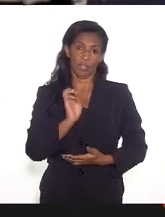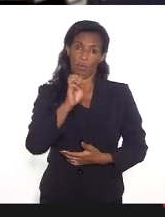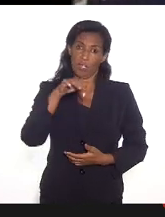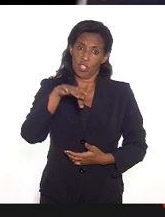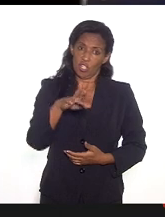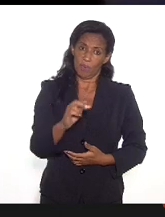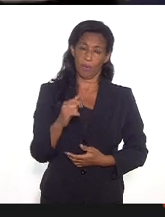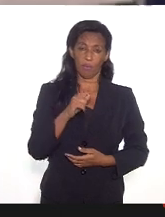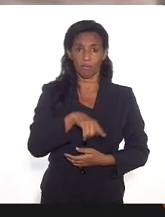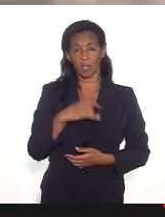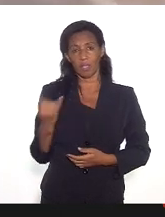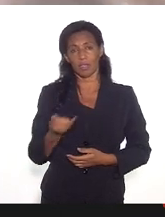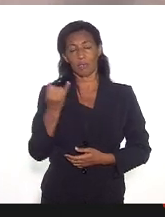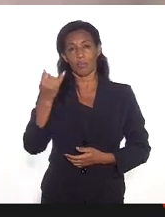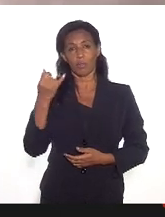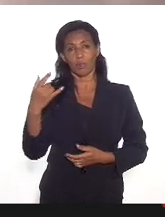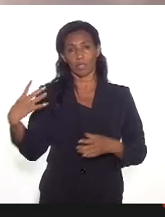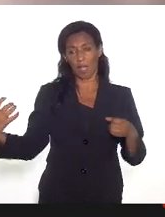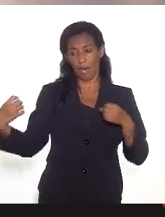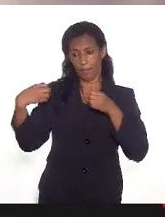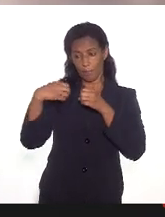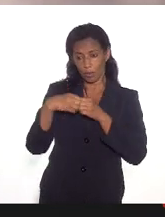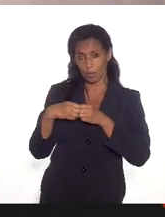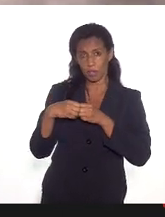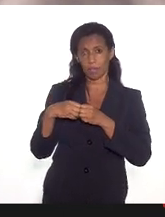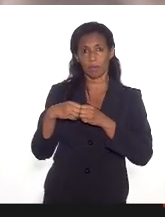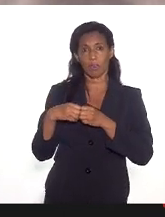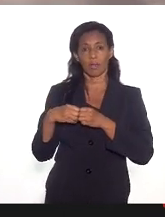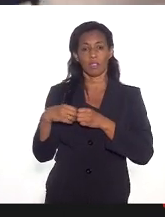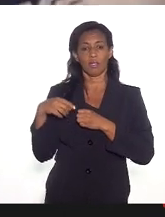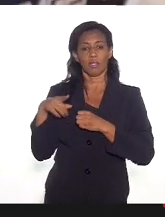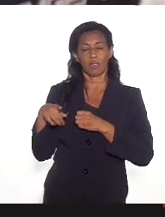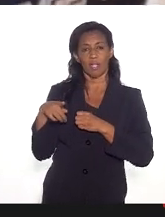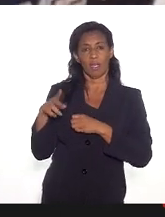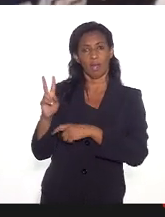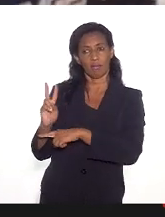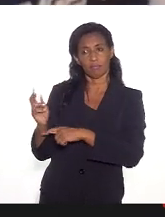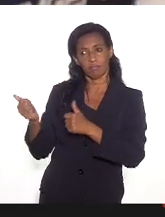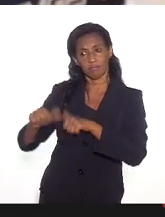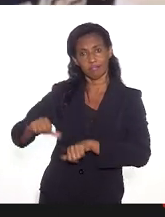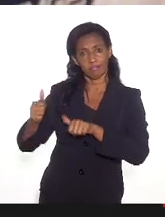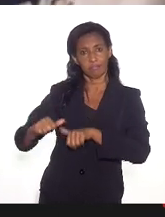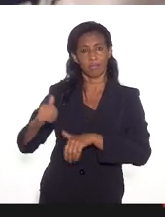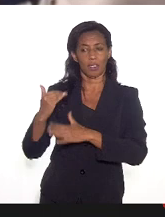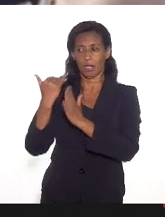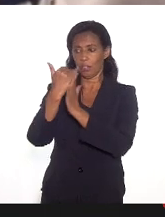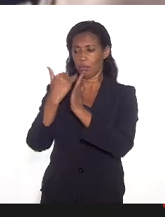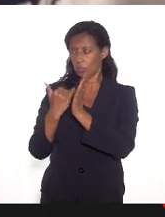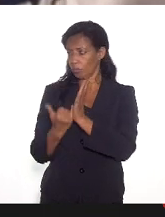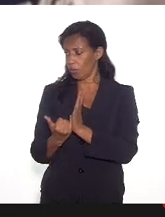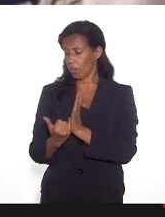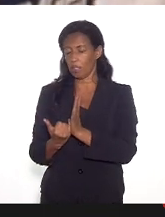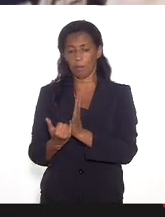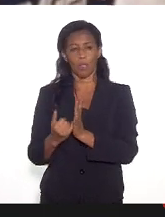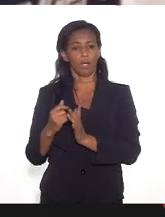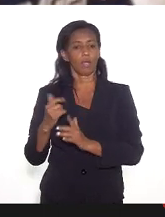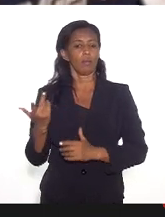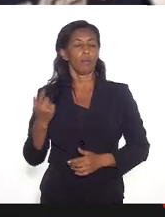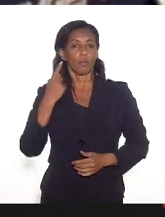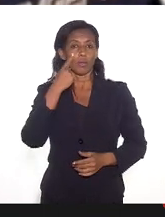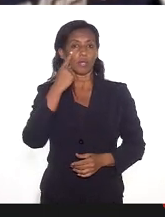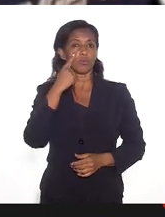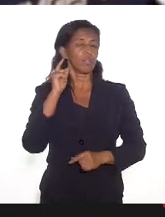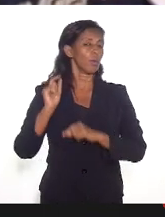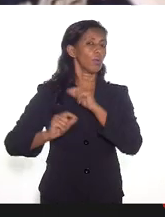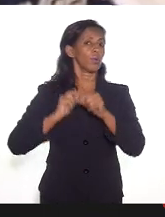papel. Ela aproxima e ela gerencia os programas. Podemos imaginar o que o próximo